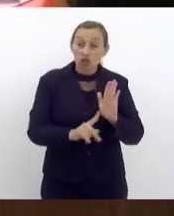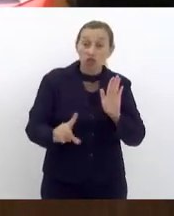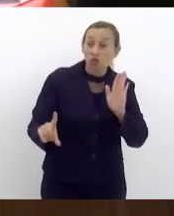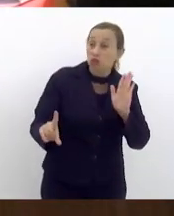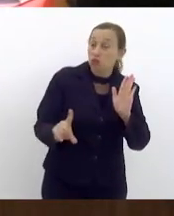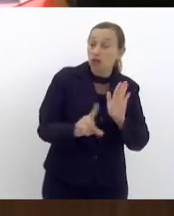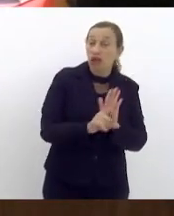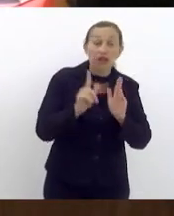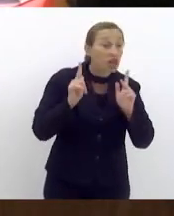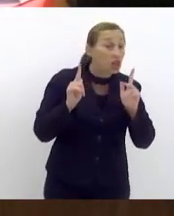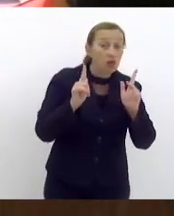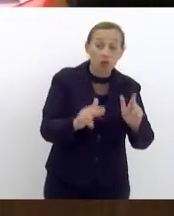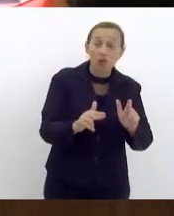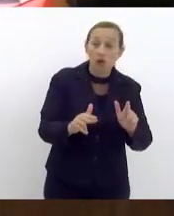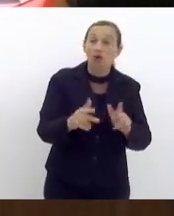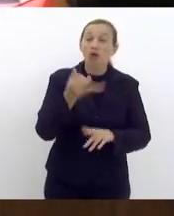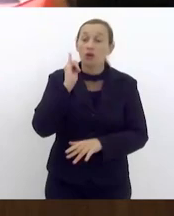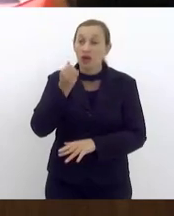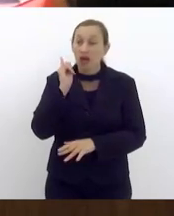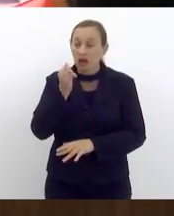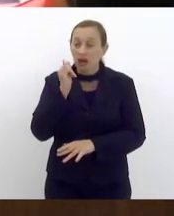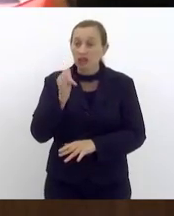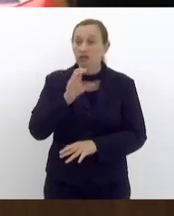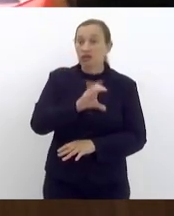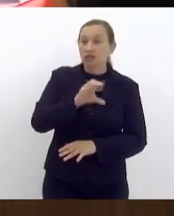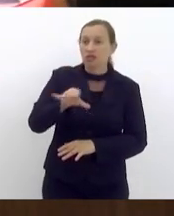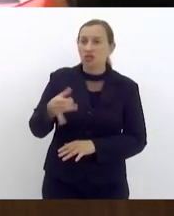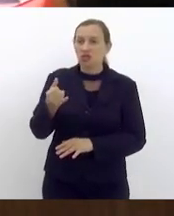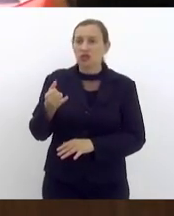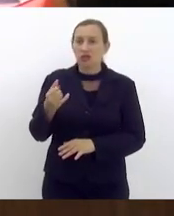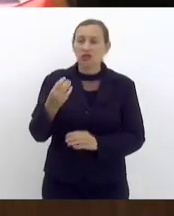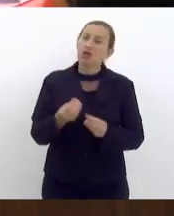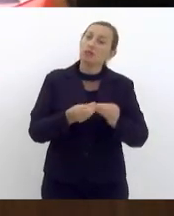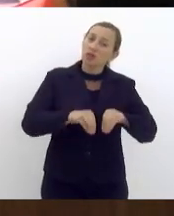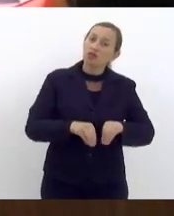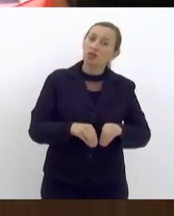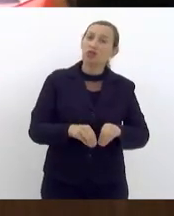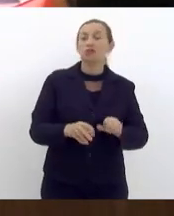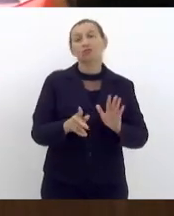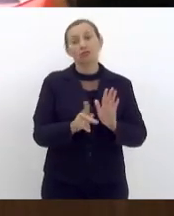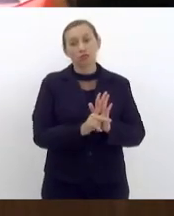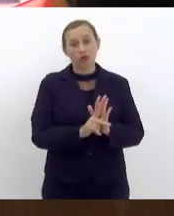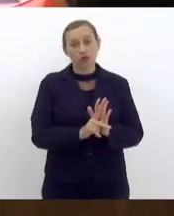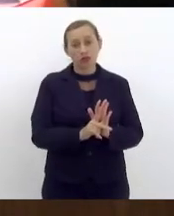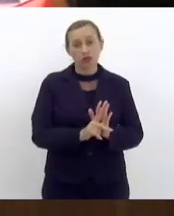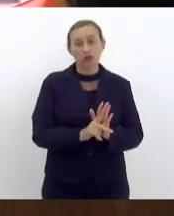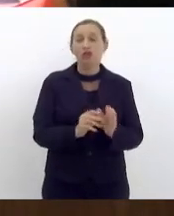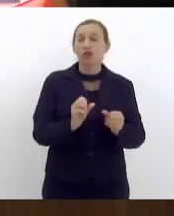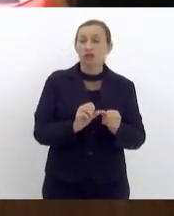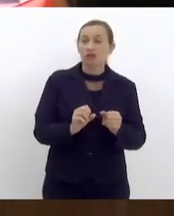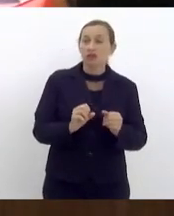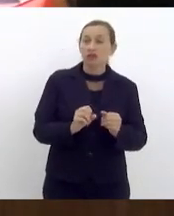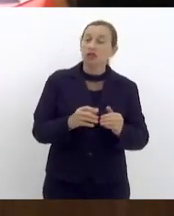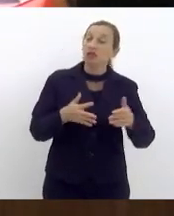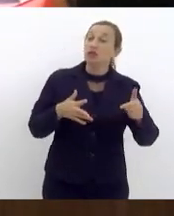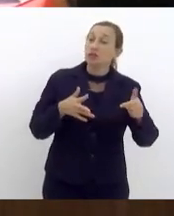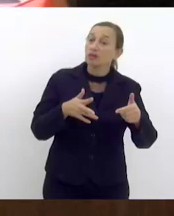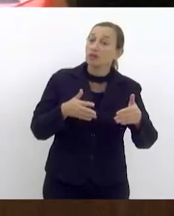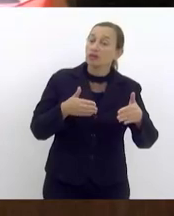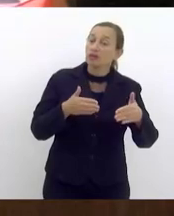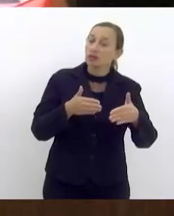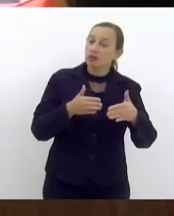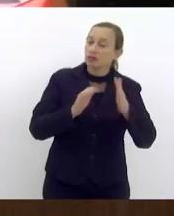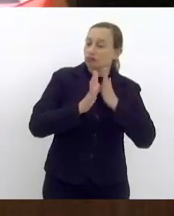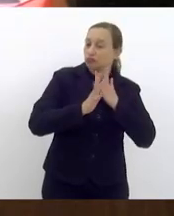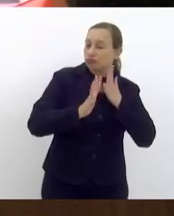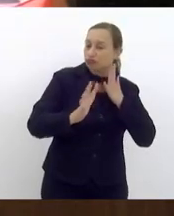e acaba que os relatores no âmbito da ccj dão prejudicabilidade do projeto e faz também com que garrafa a lista